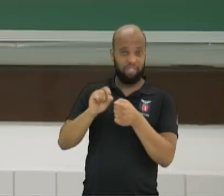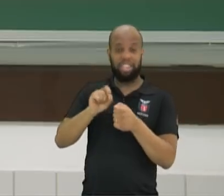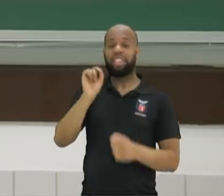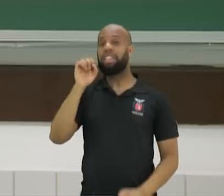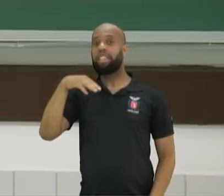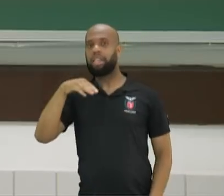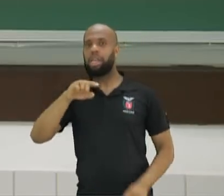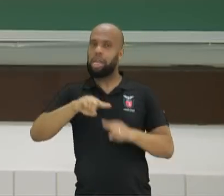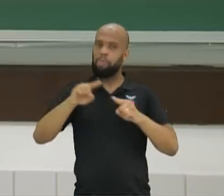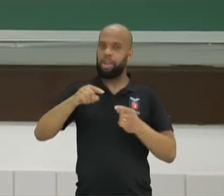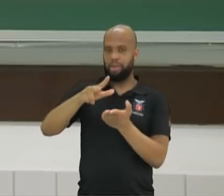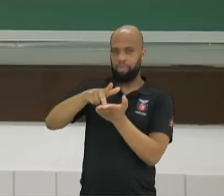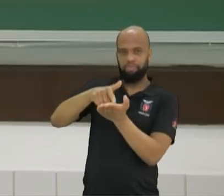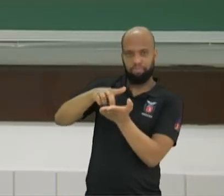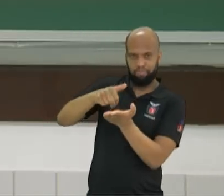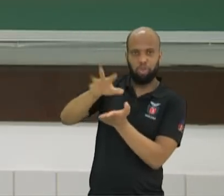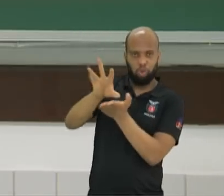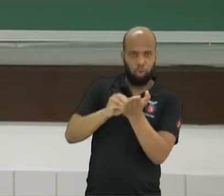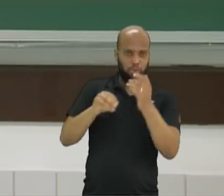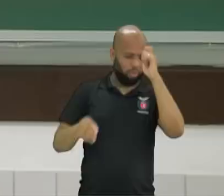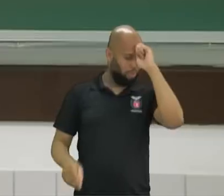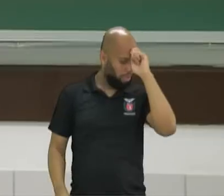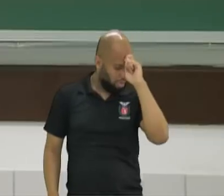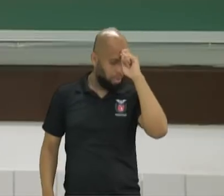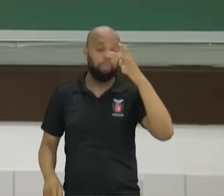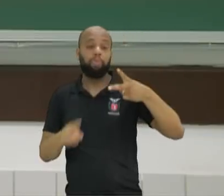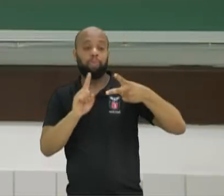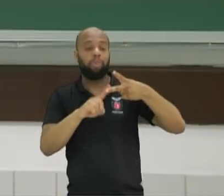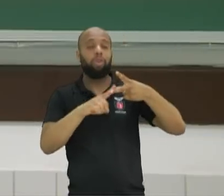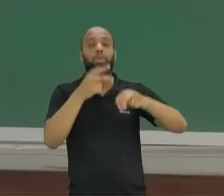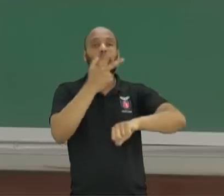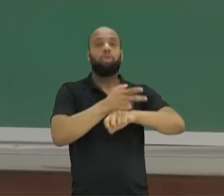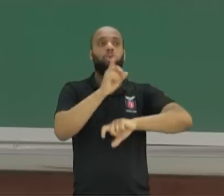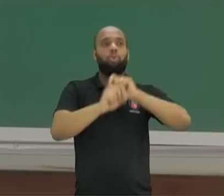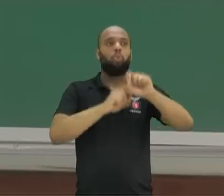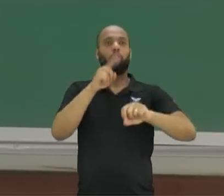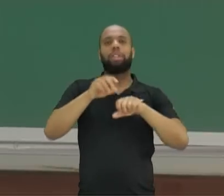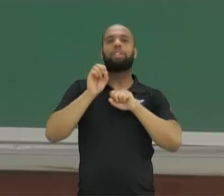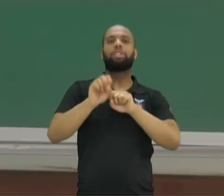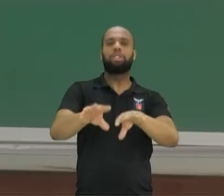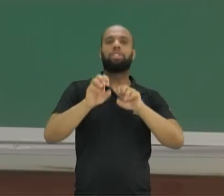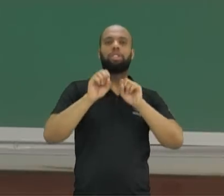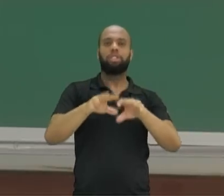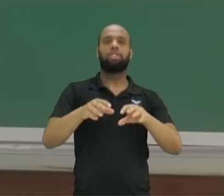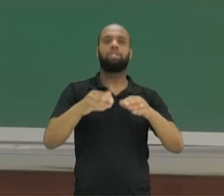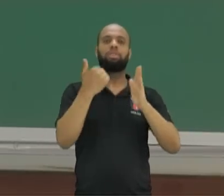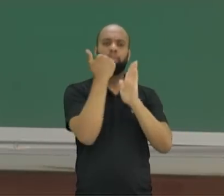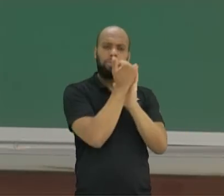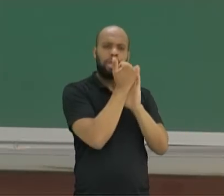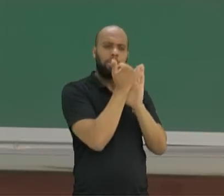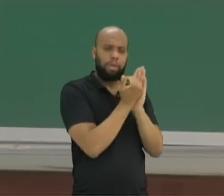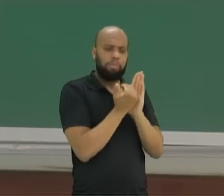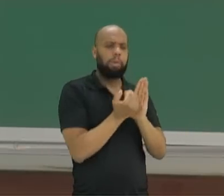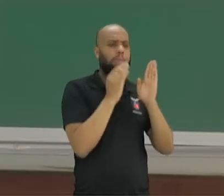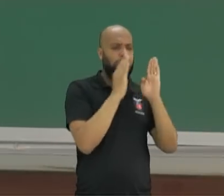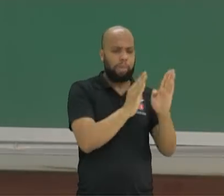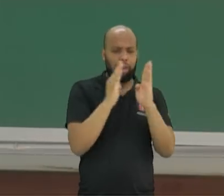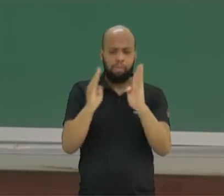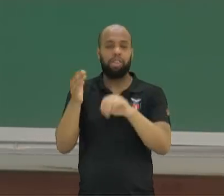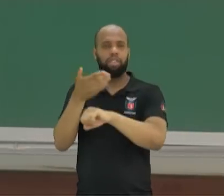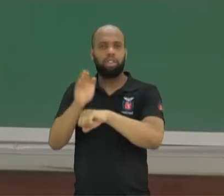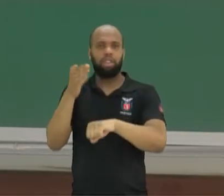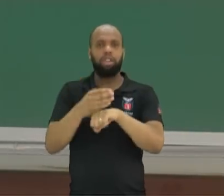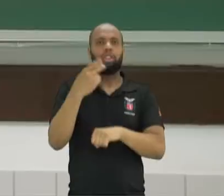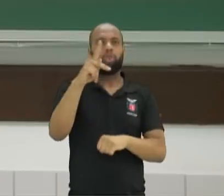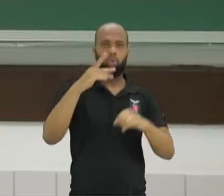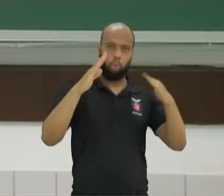copiou. O segundo vídeo é um tutorial para vocês treinarem em casa,